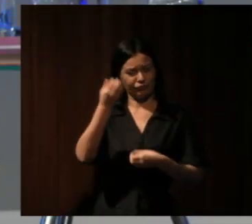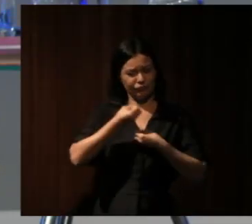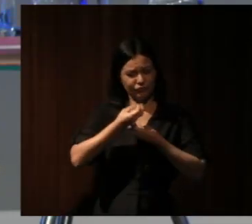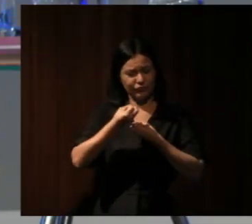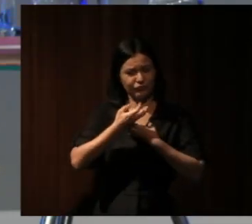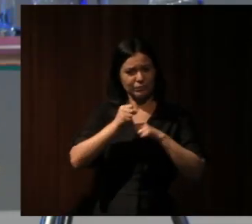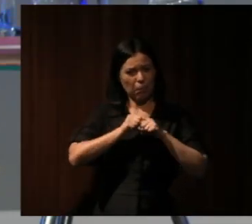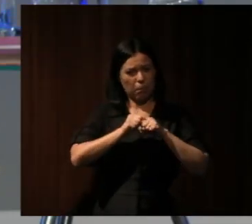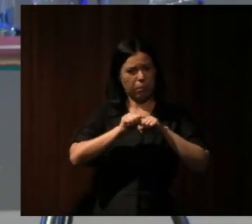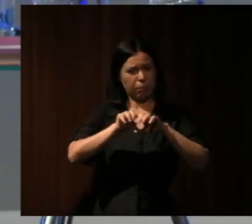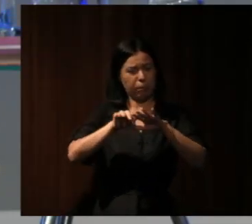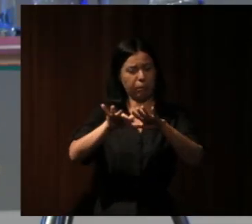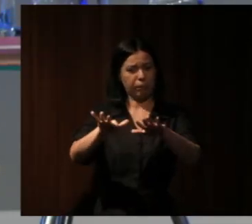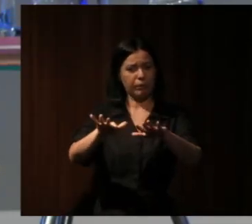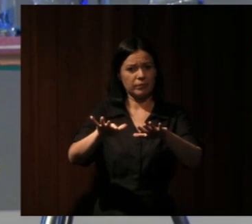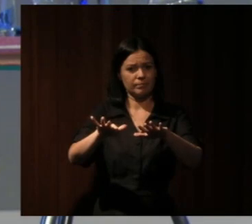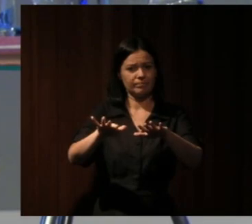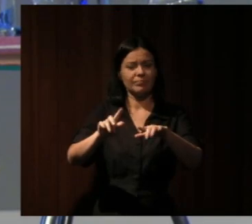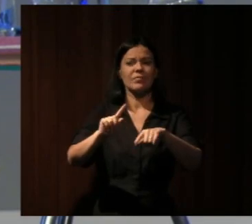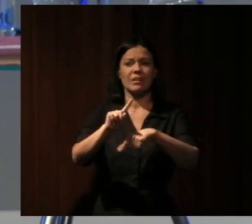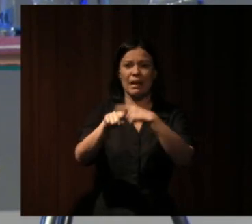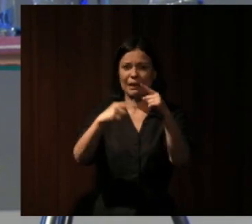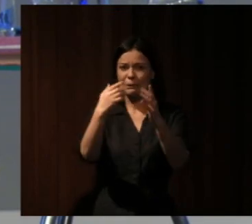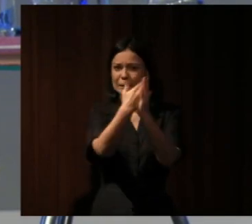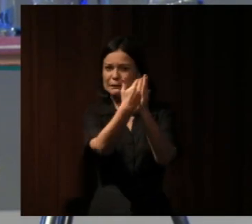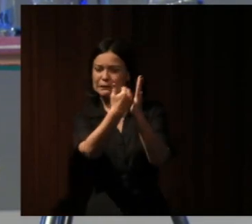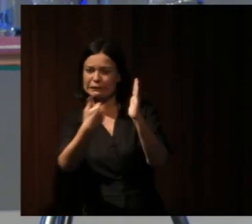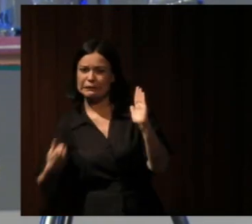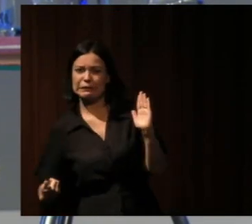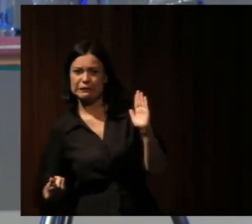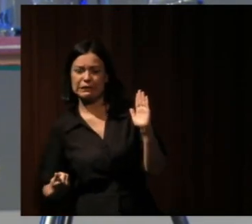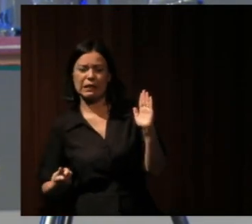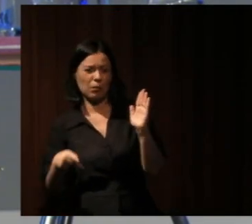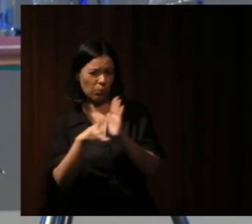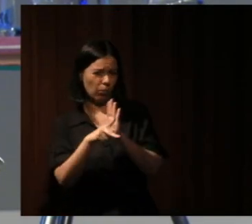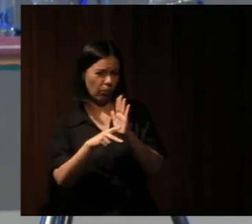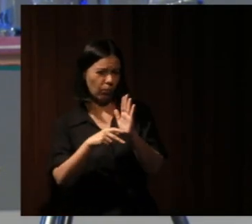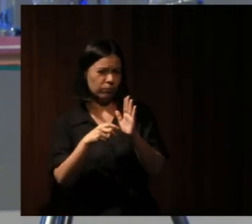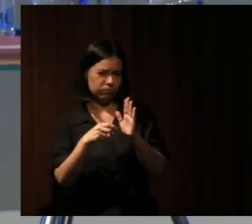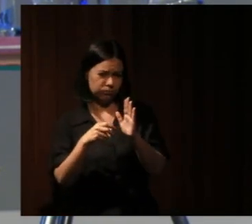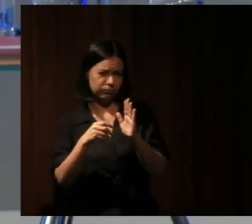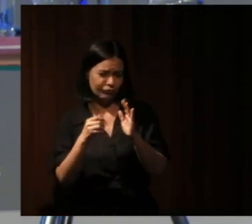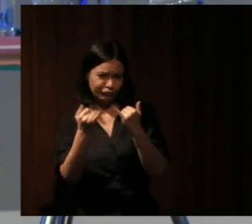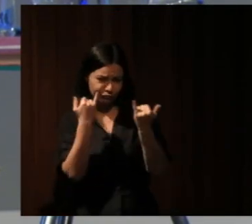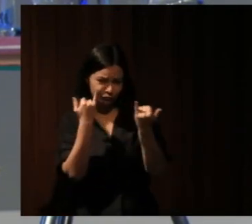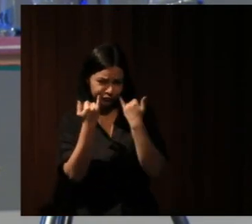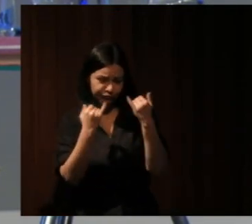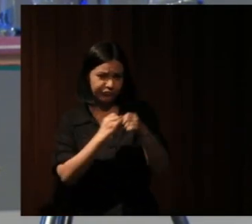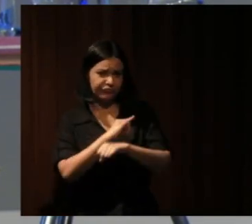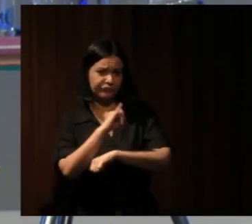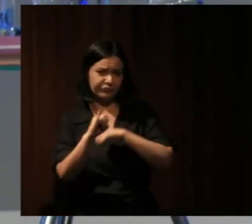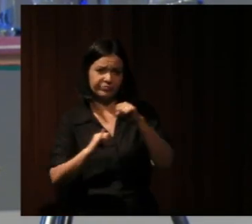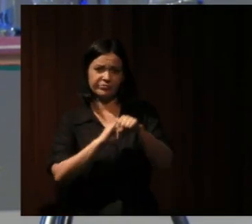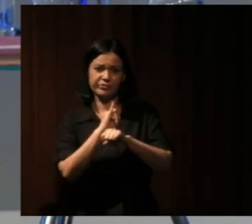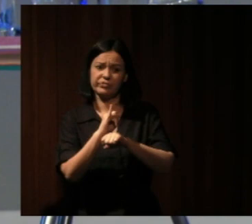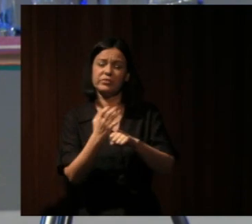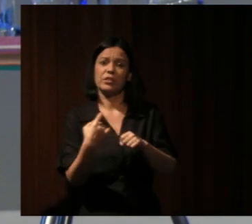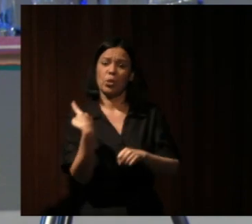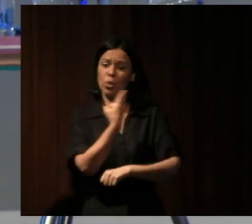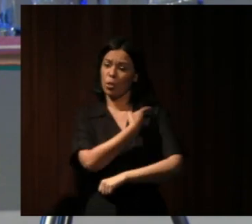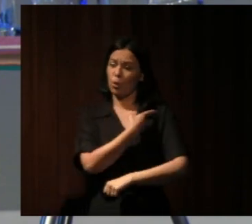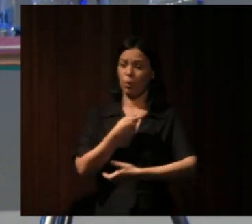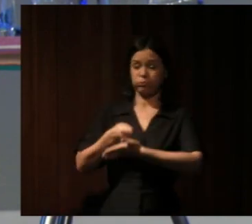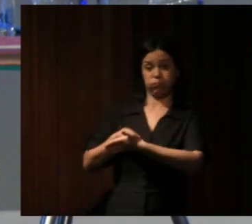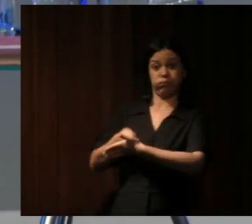tudo esfria eles conseguem tirar da pauta as bigtec conseguem tirar então é o nosso trabalho de sempre pressionar por